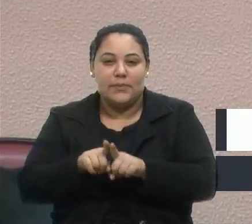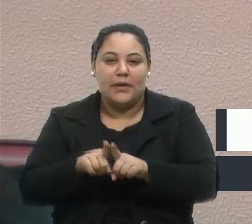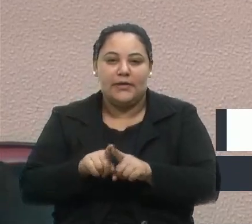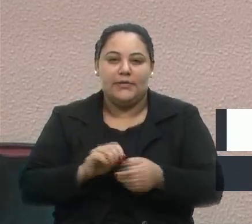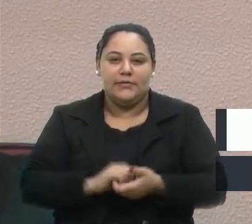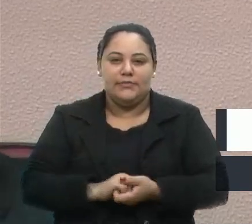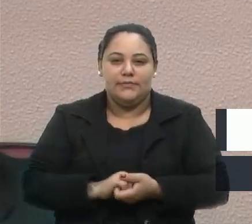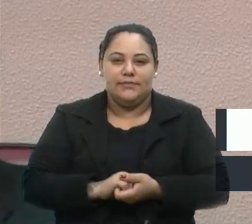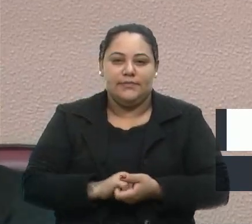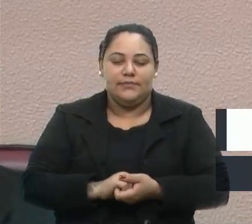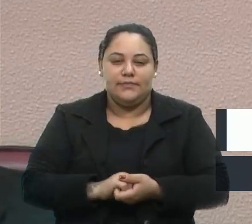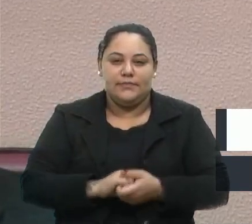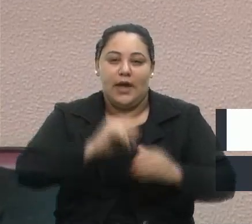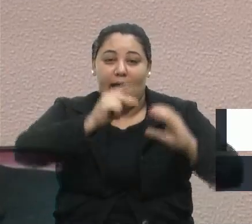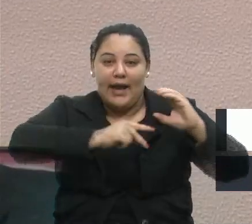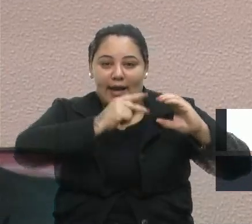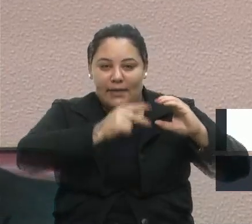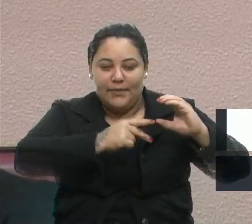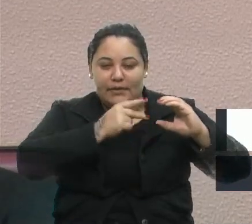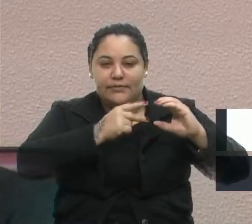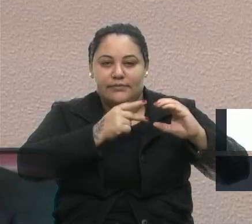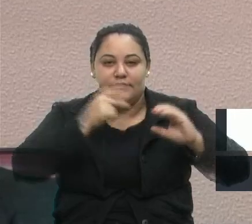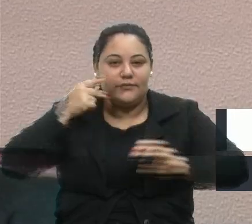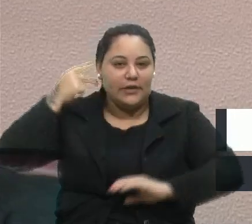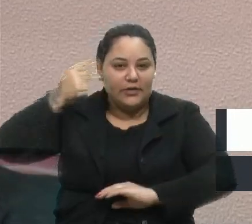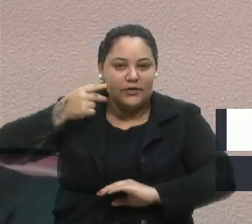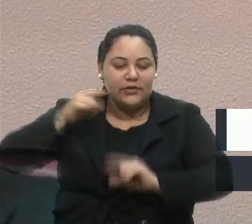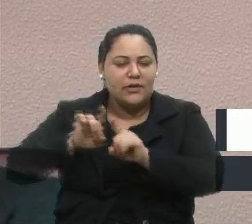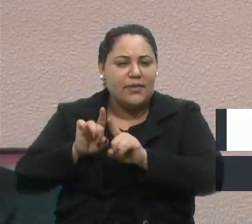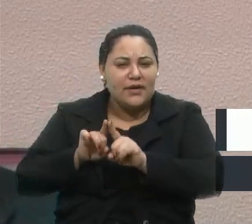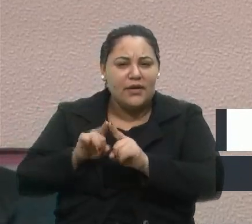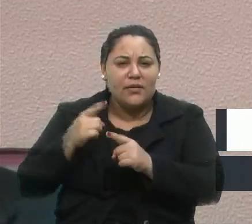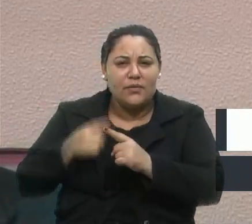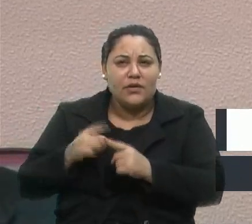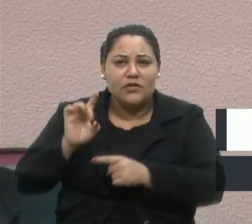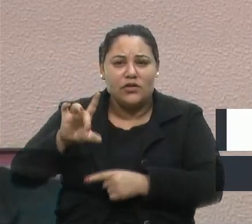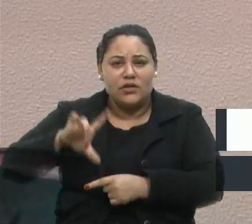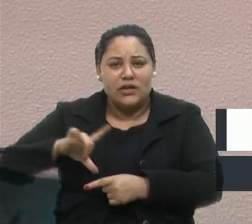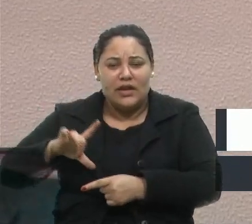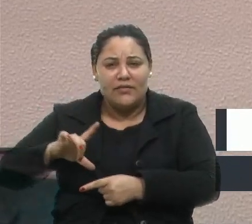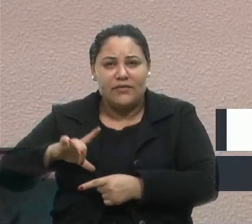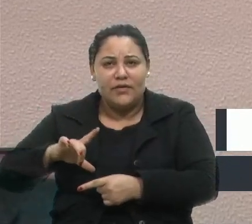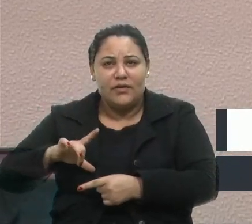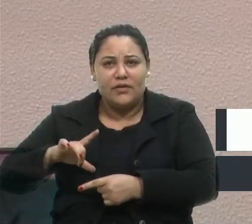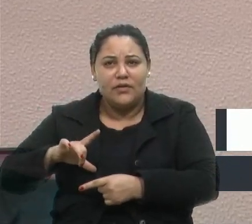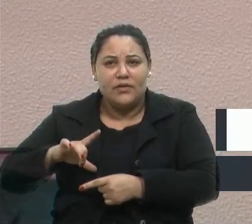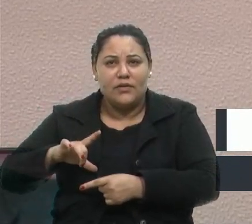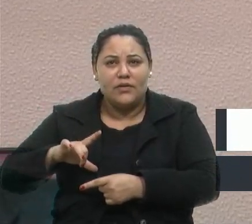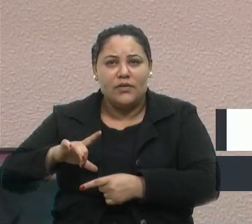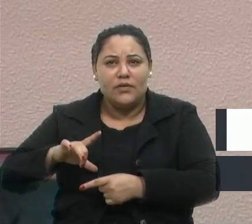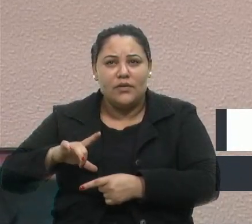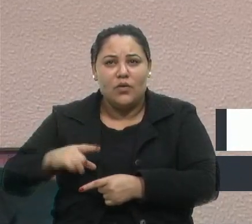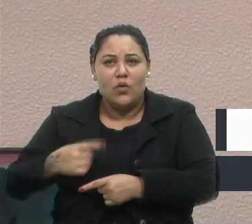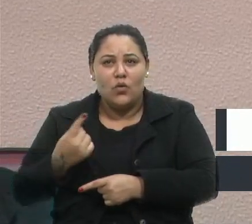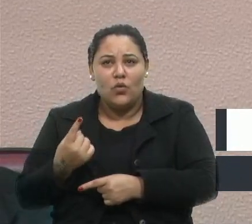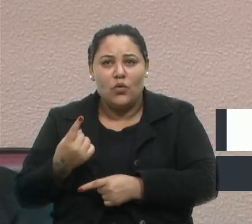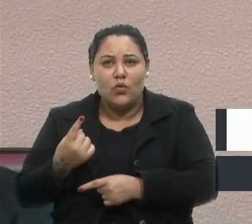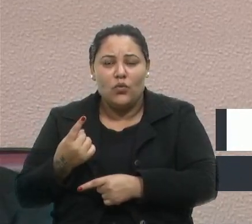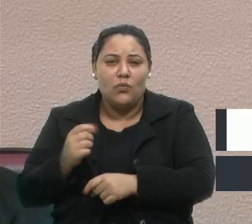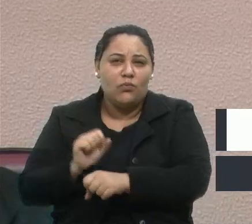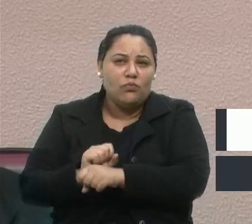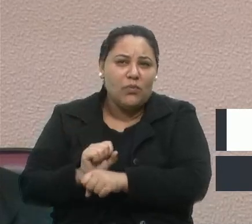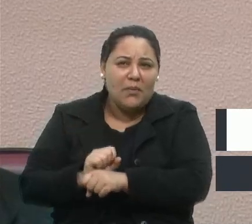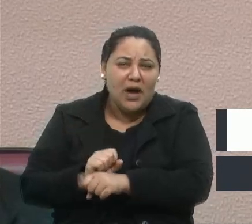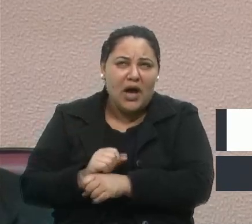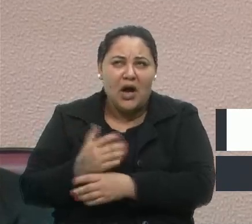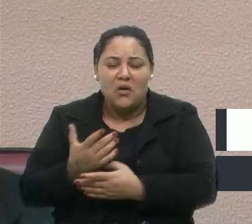a Câmara de Vereadores, porque nós tivemos só um vácuo aí que não teve deputados federais. E